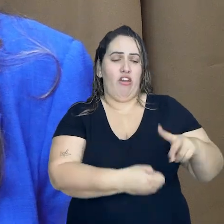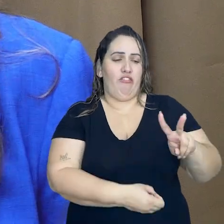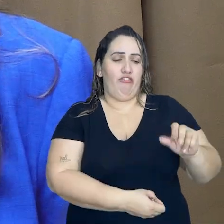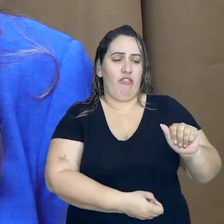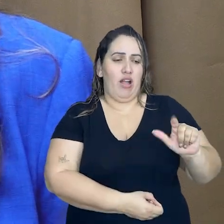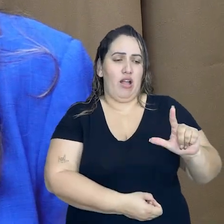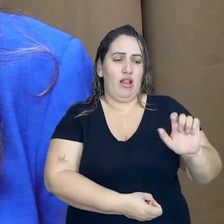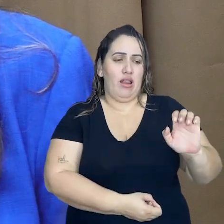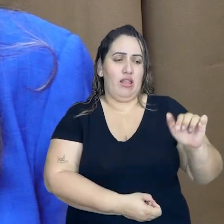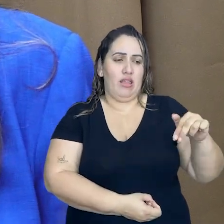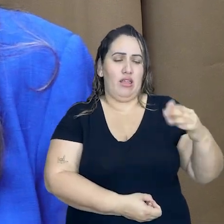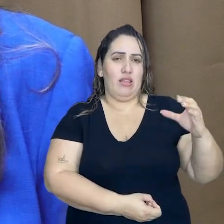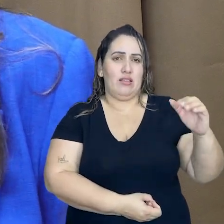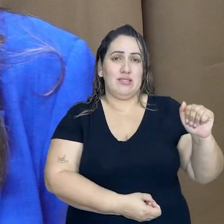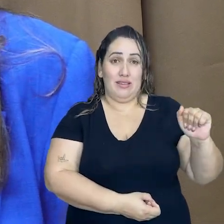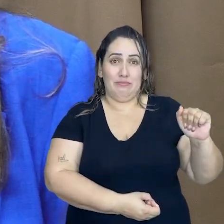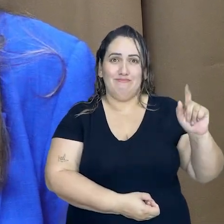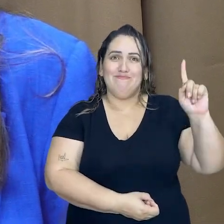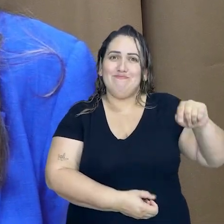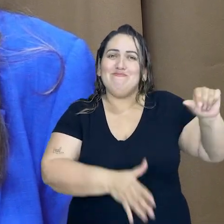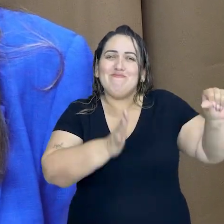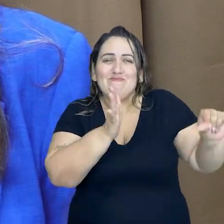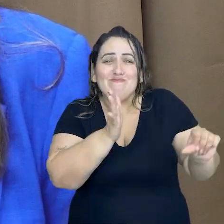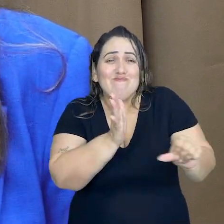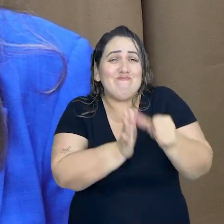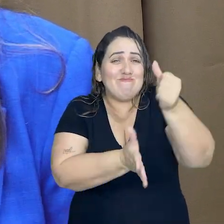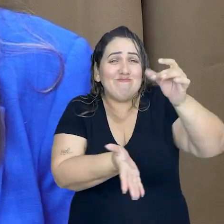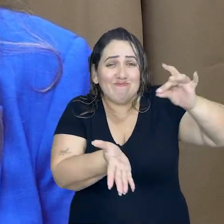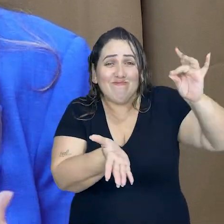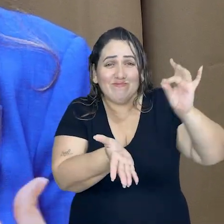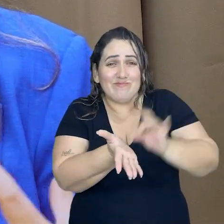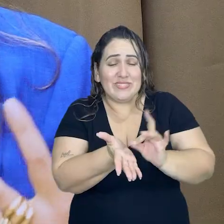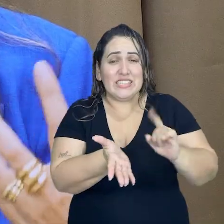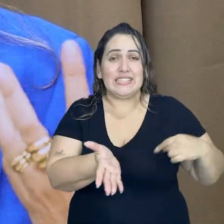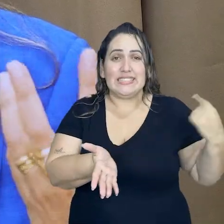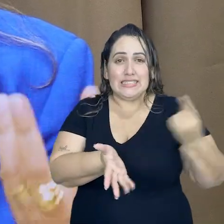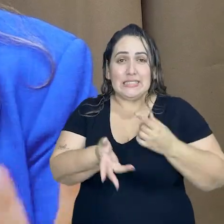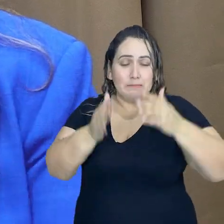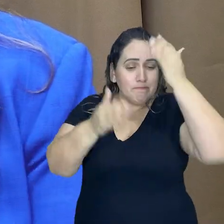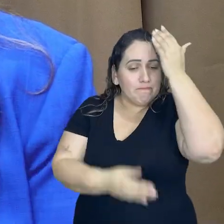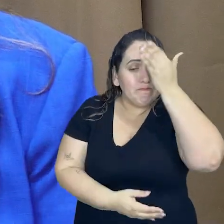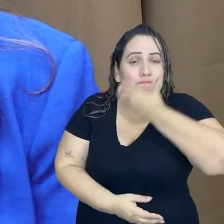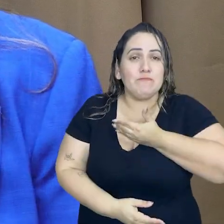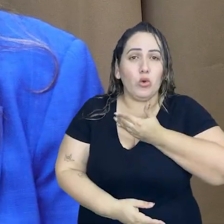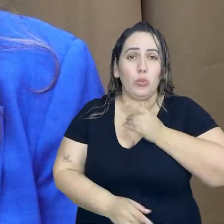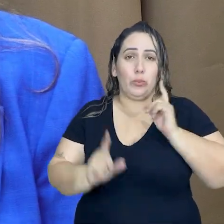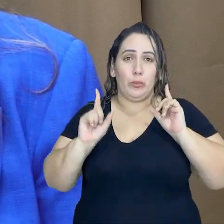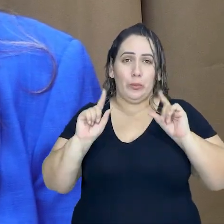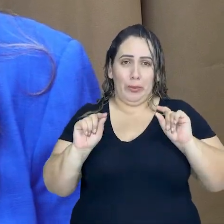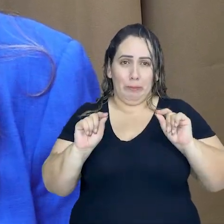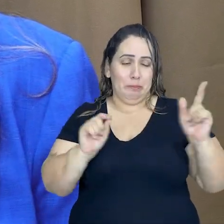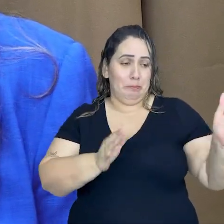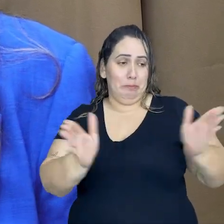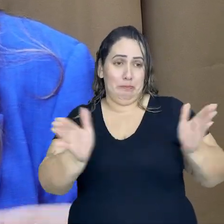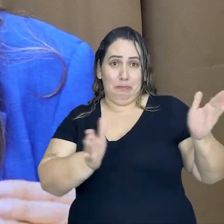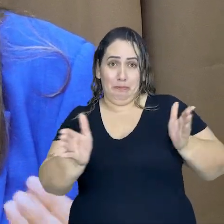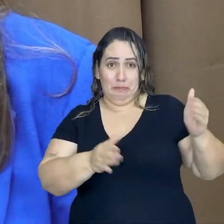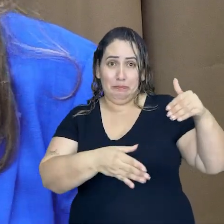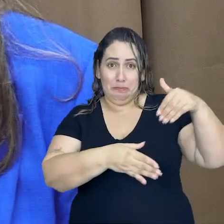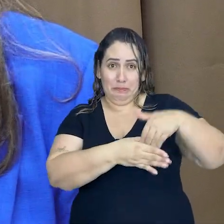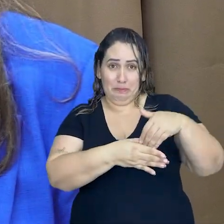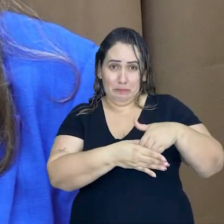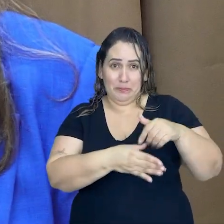caso, realmente, e que virou um paradigma, e que nessa época se consolidou e foi conhecido